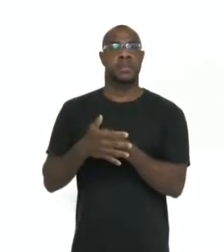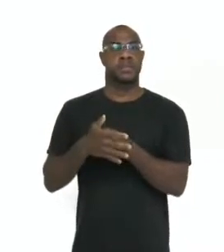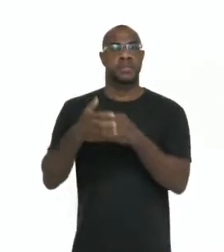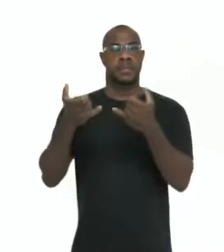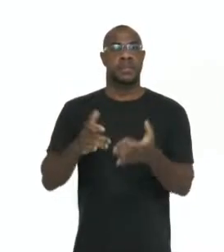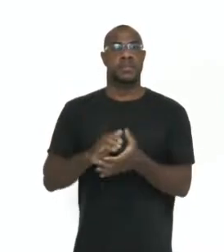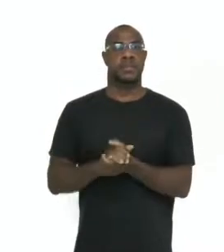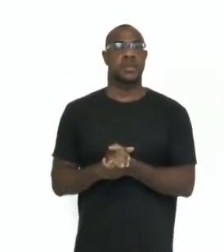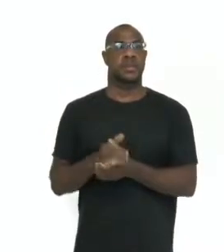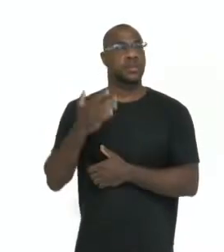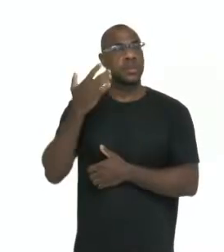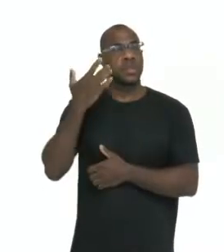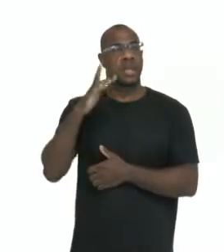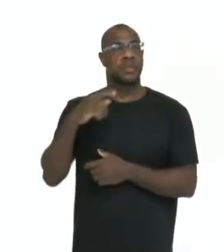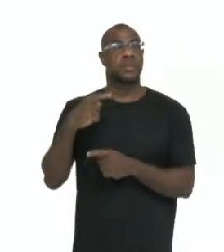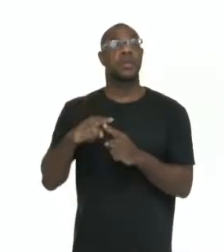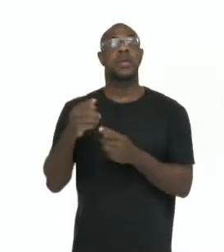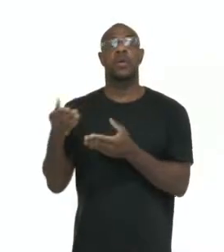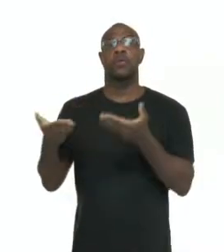@Gazeta Esportiva,